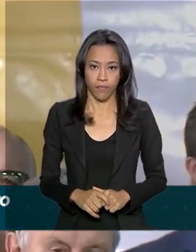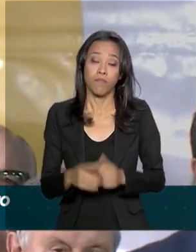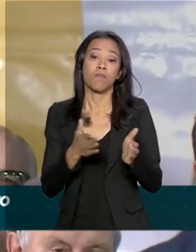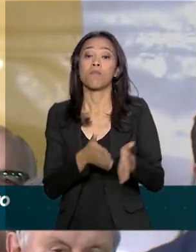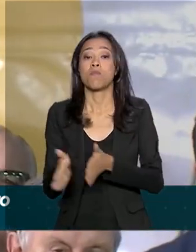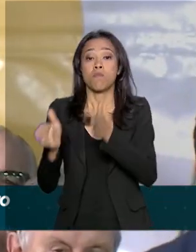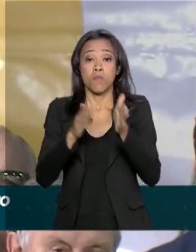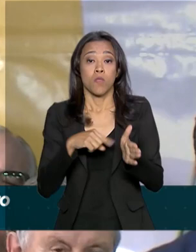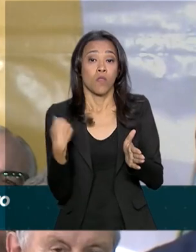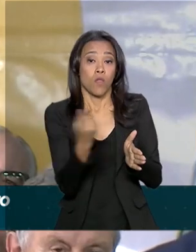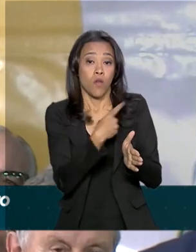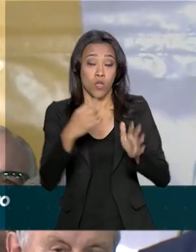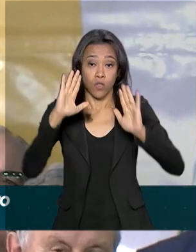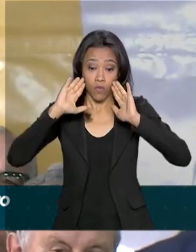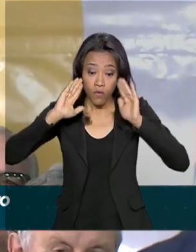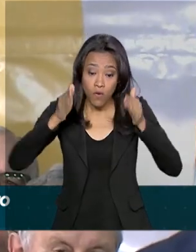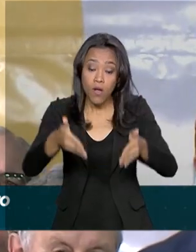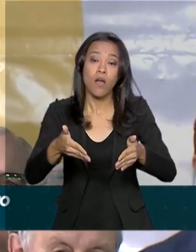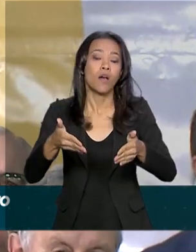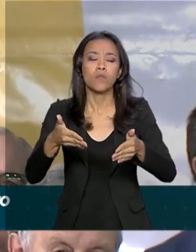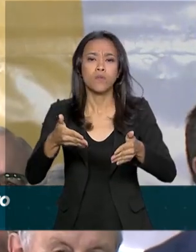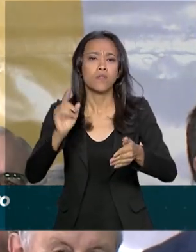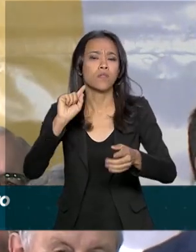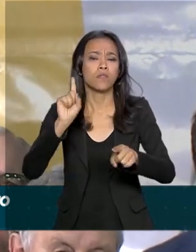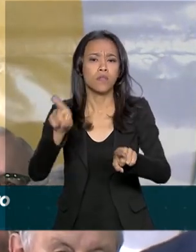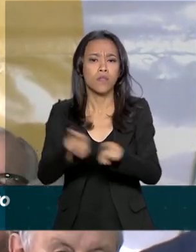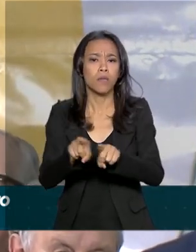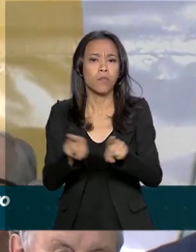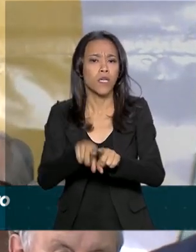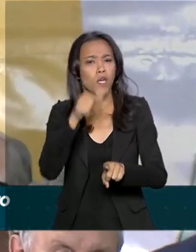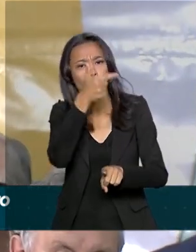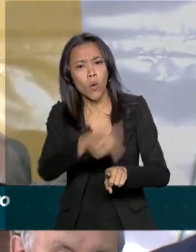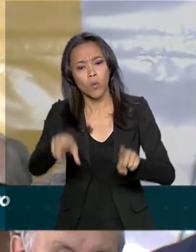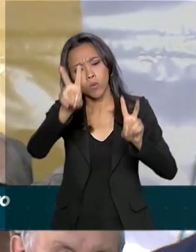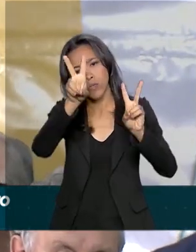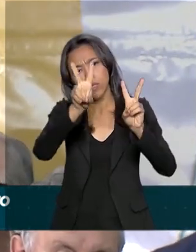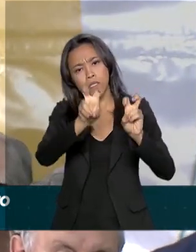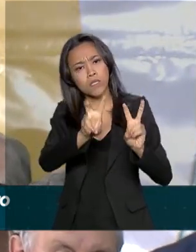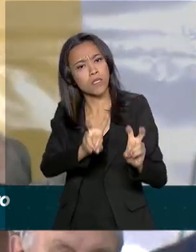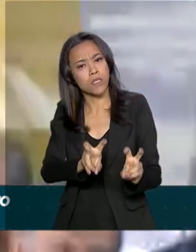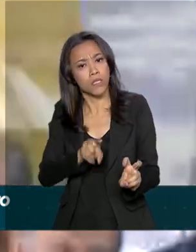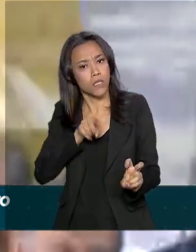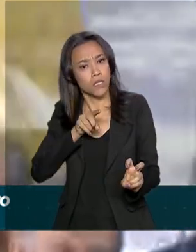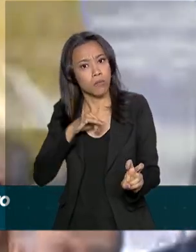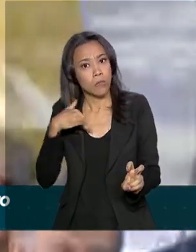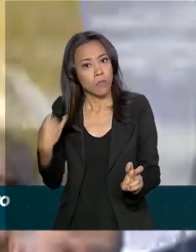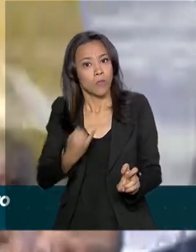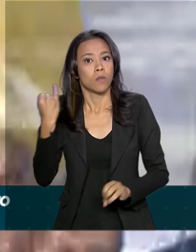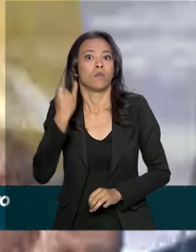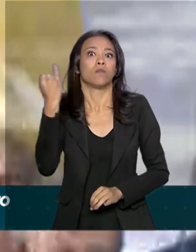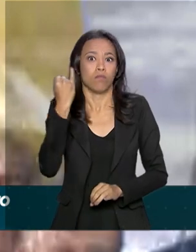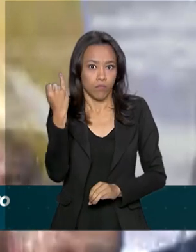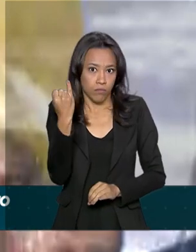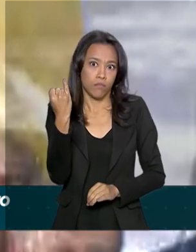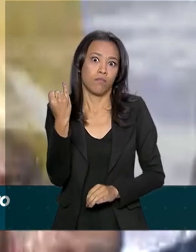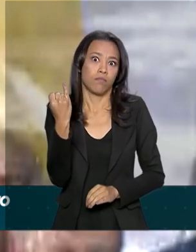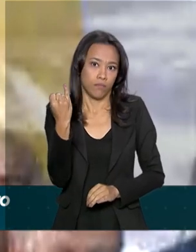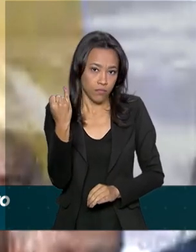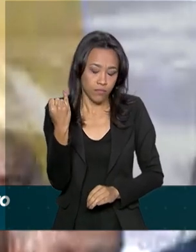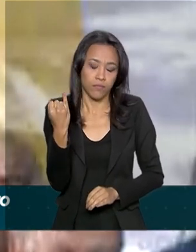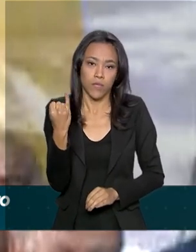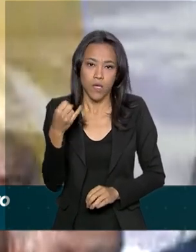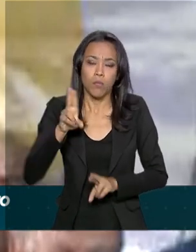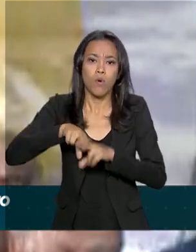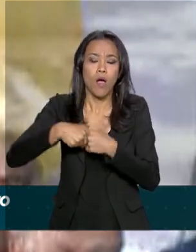Estamos focados em outras questões de extrema importância também, tendo em vista a